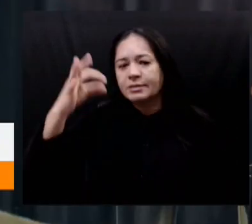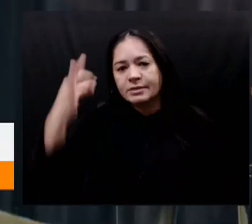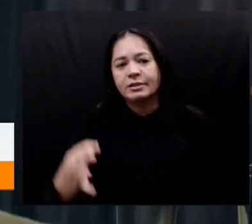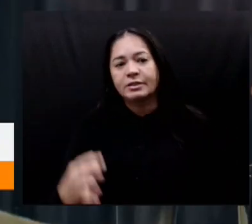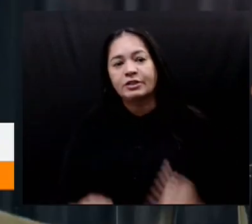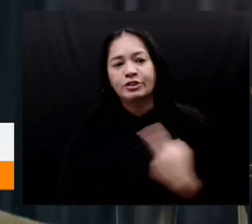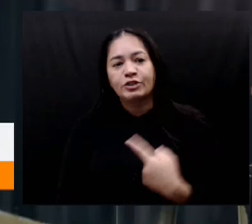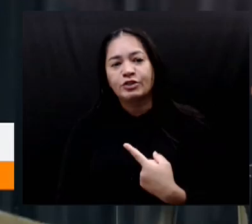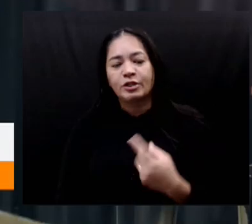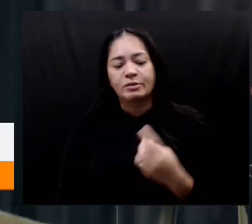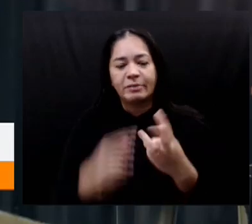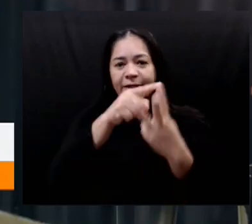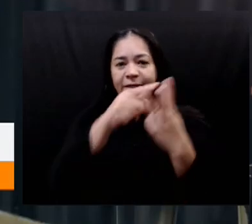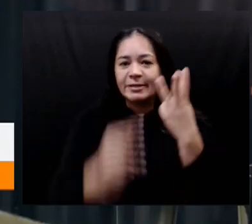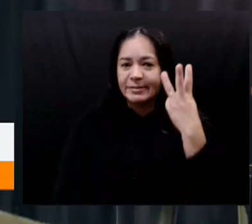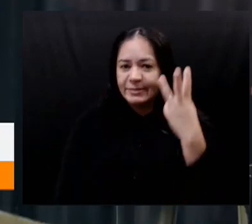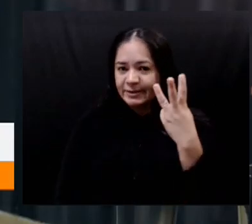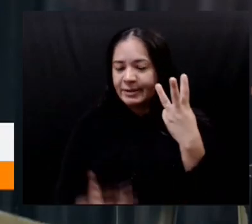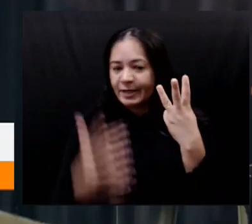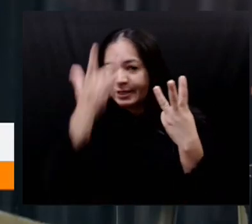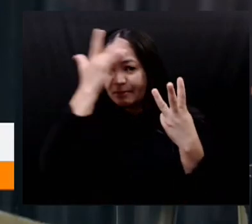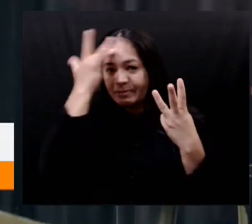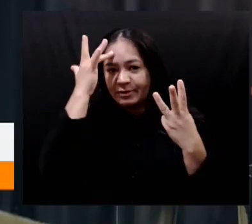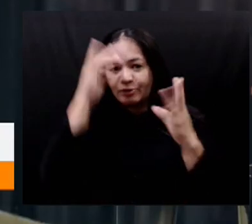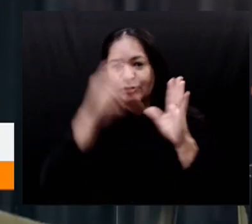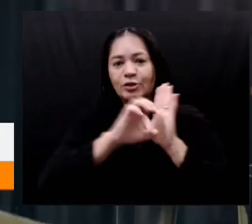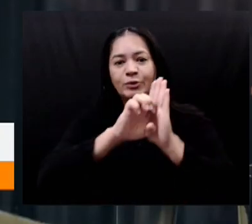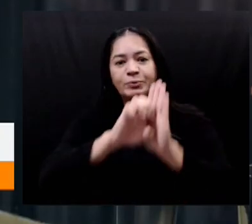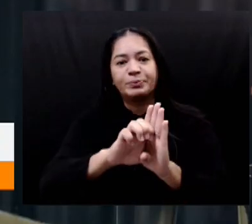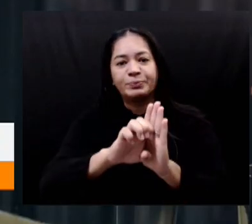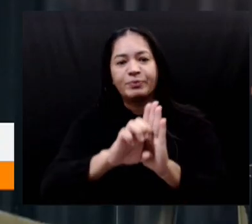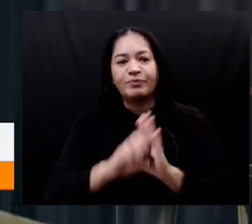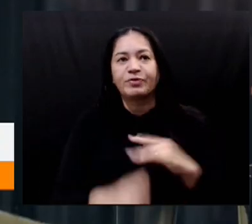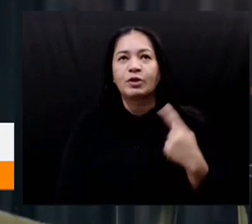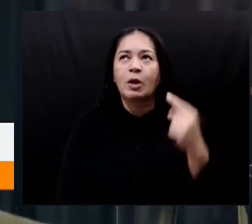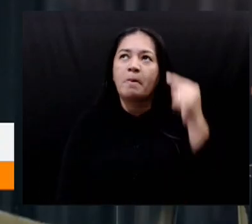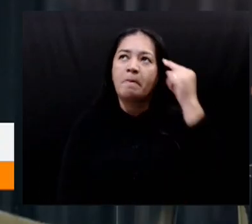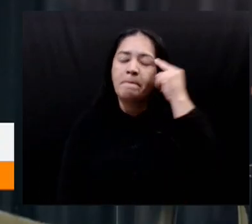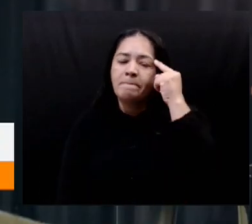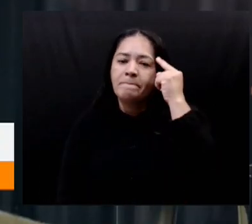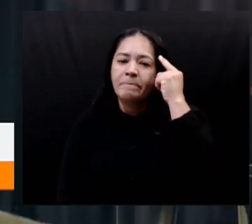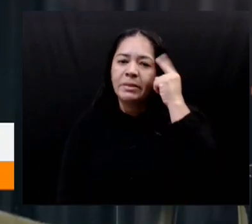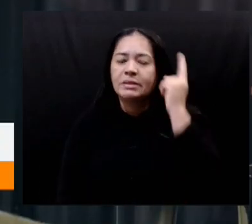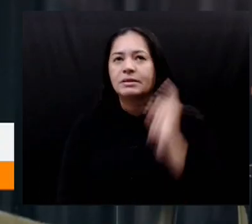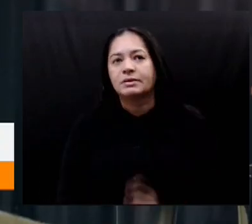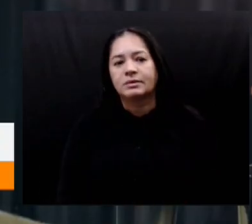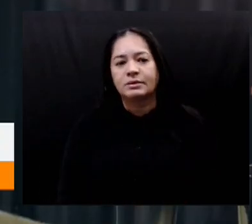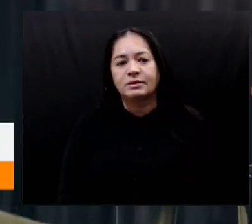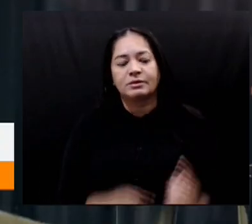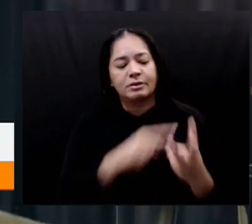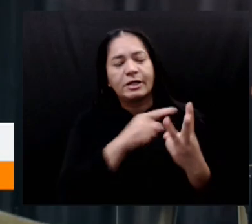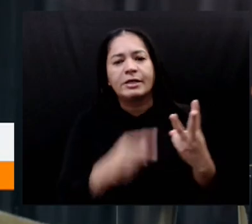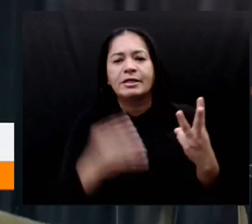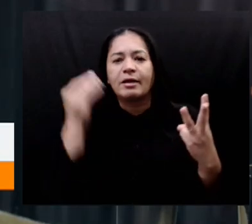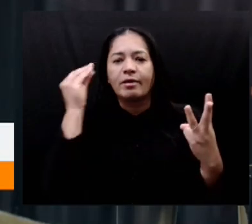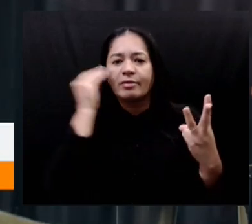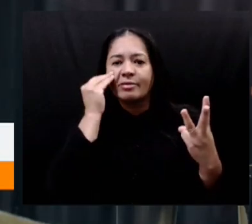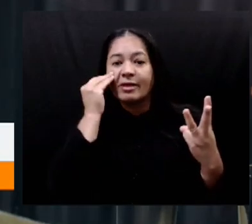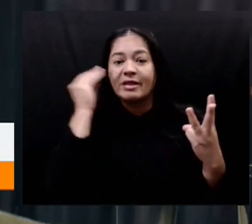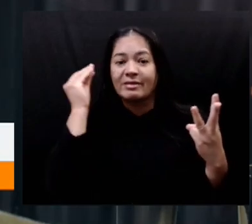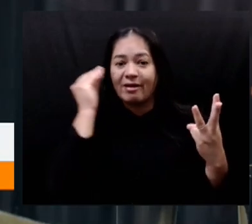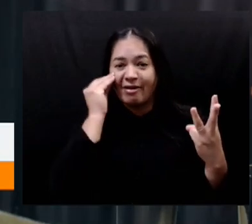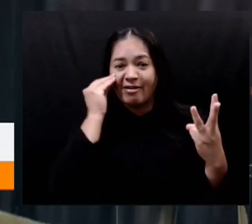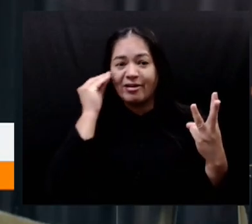3 exemplos que você traz, né, Rúbia, e fica pensando que eles tentaram, eles foram e